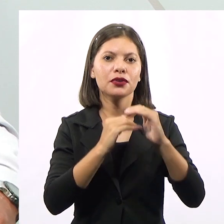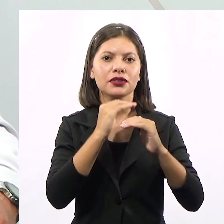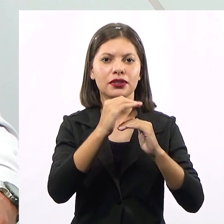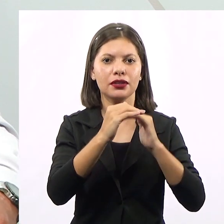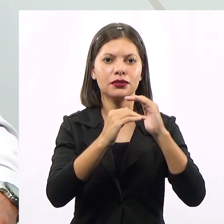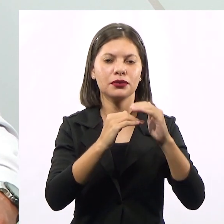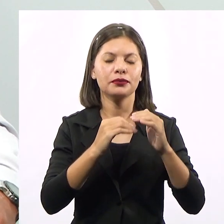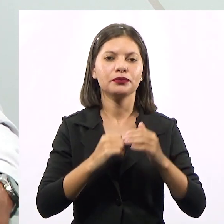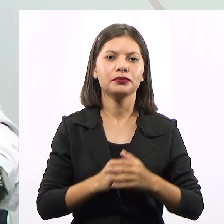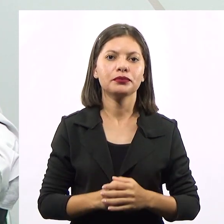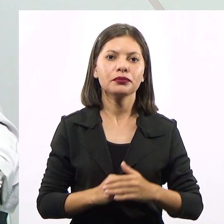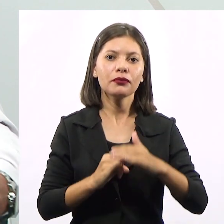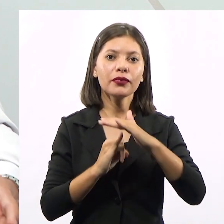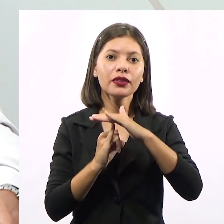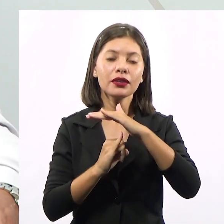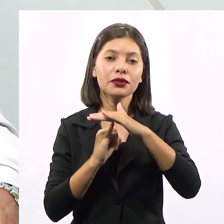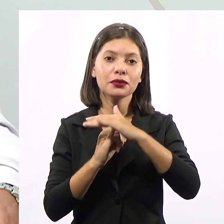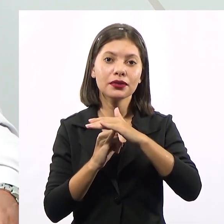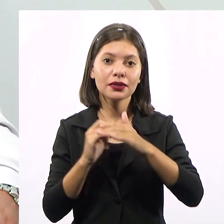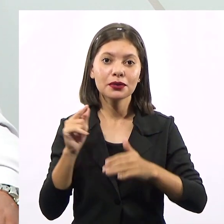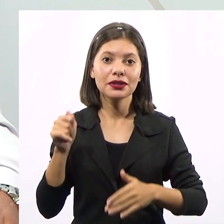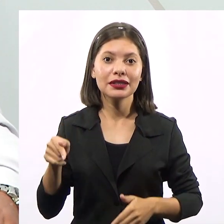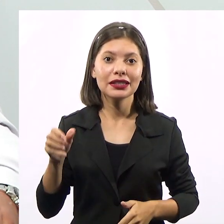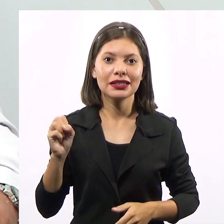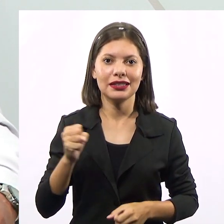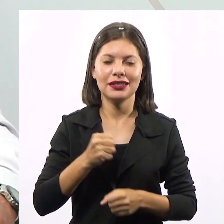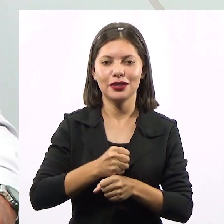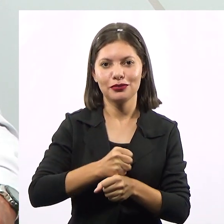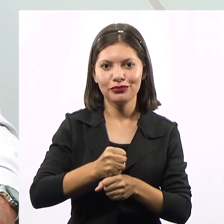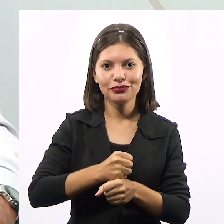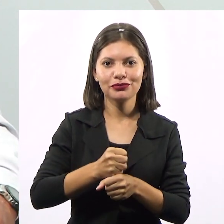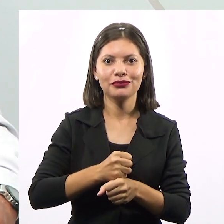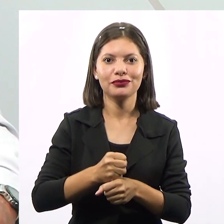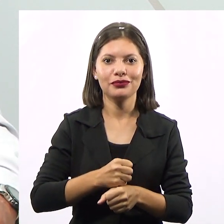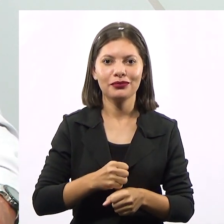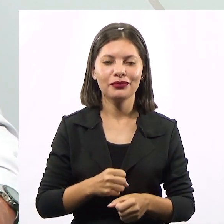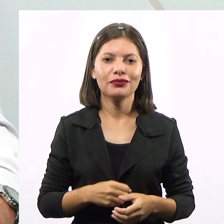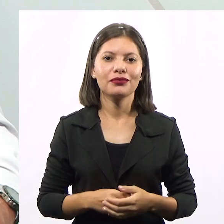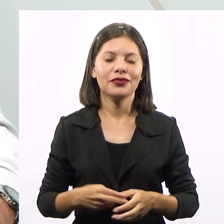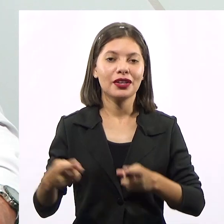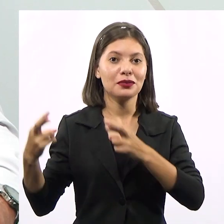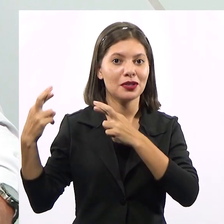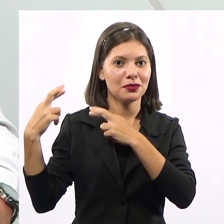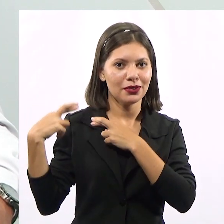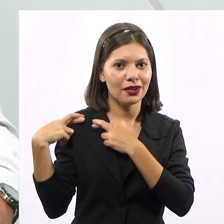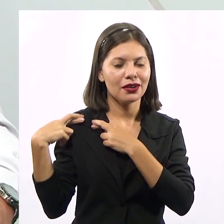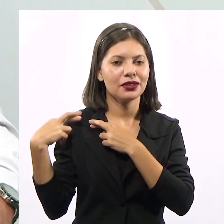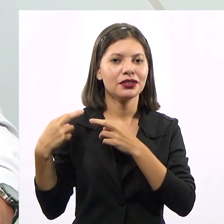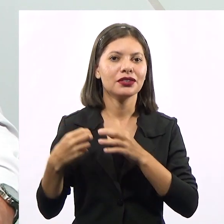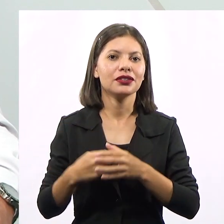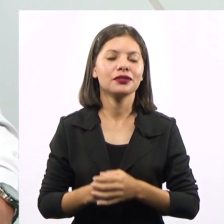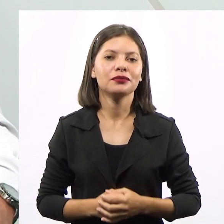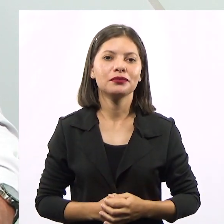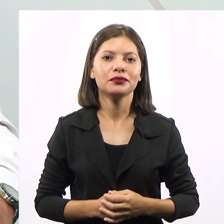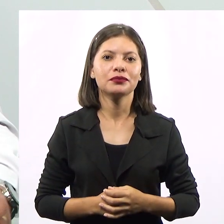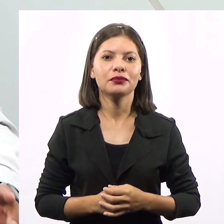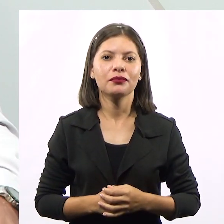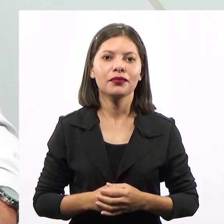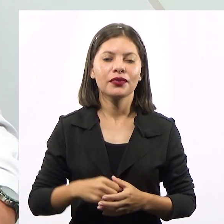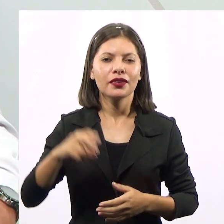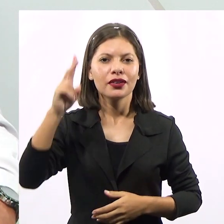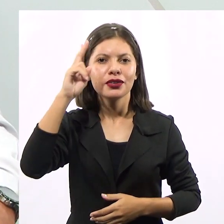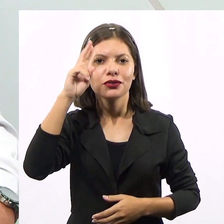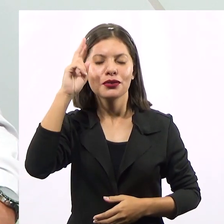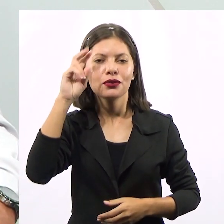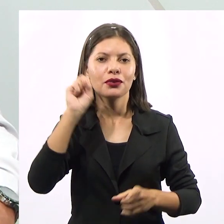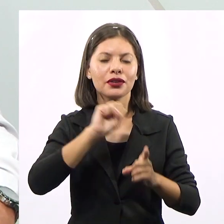um processo como esse? Falar de uma instituição de 70 anos requer aí muita responsabilidade, primeiro, né, para